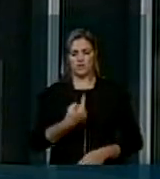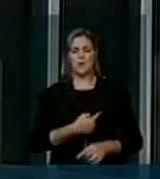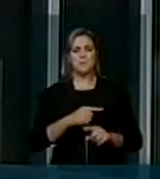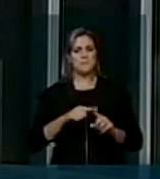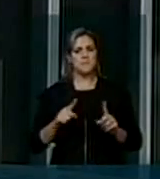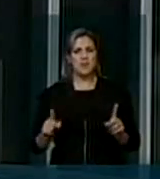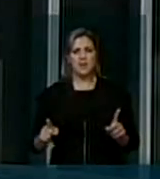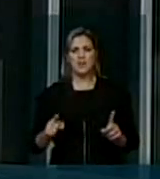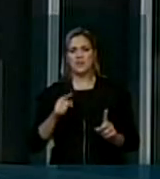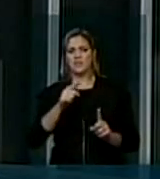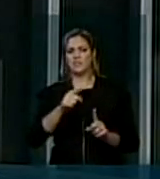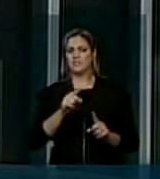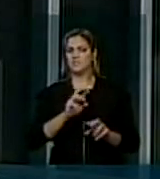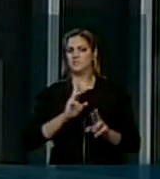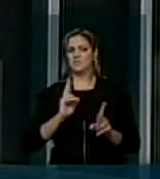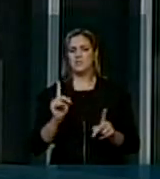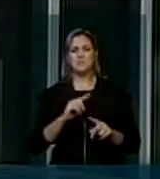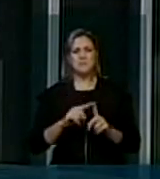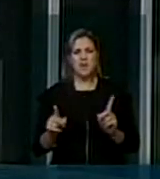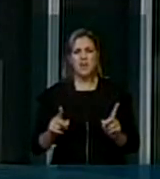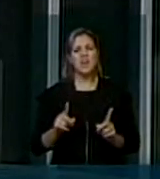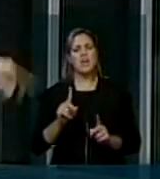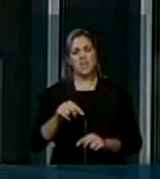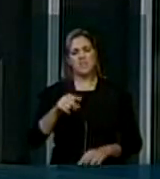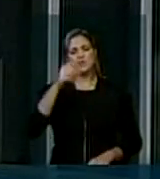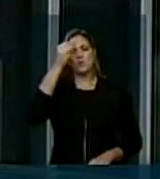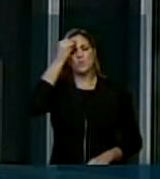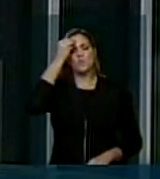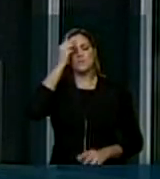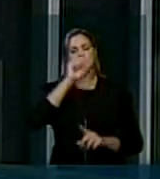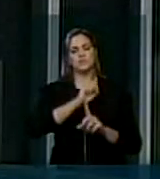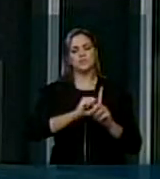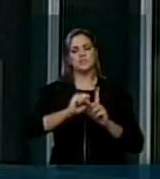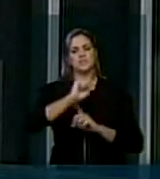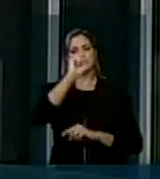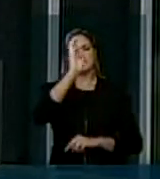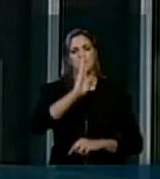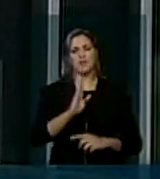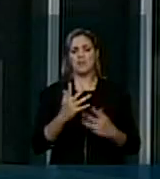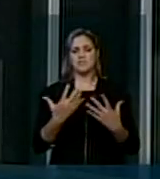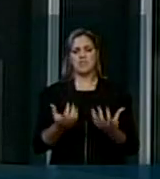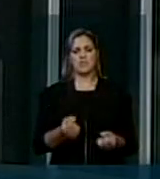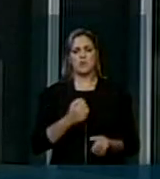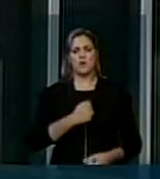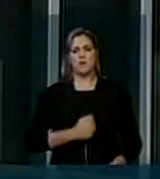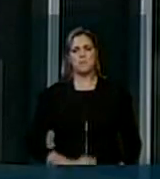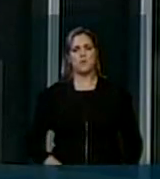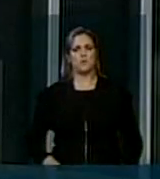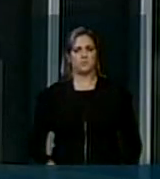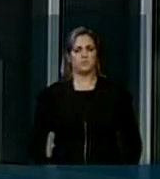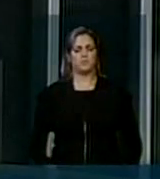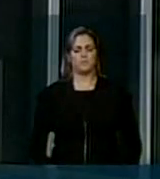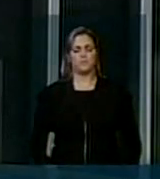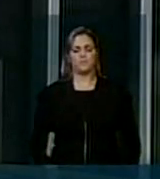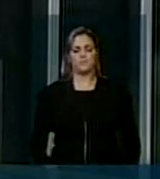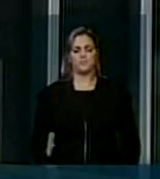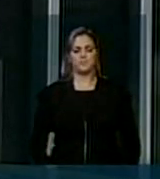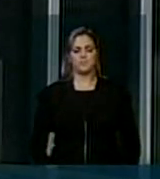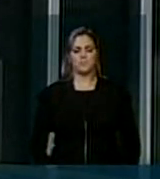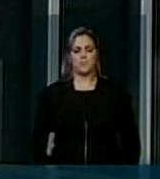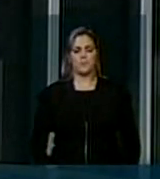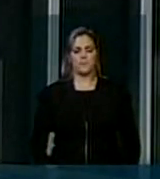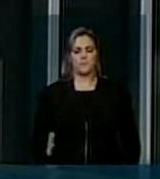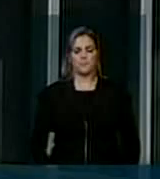os indesejáveis. E hoje, senhor presidente, nós estamos permitindo que sejam eliminados